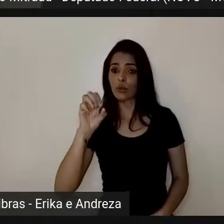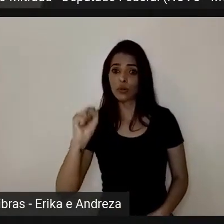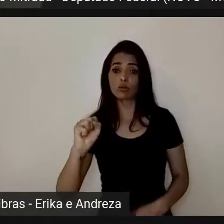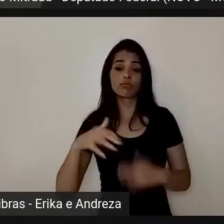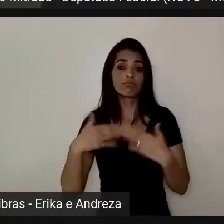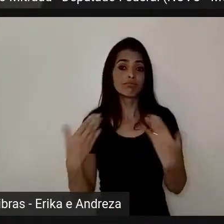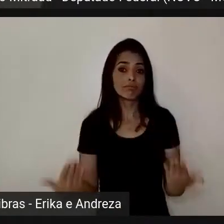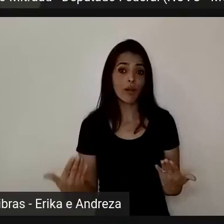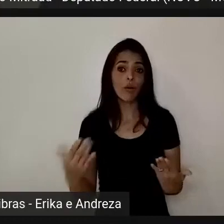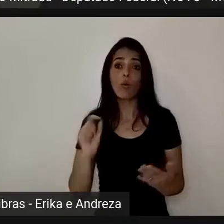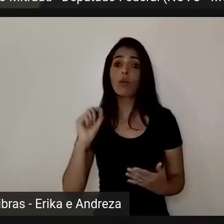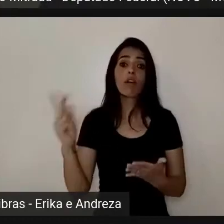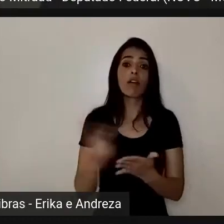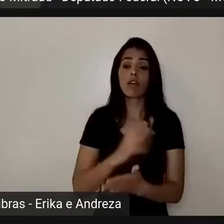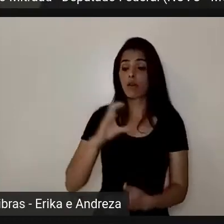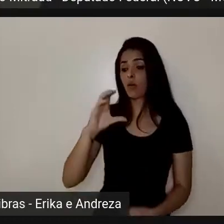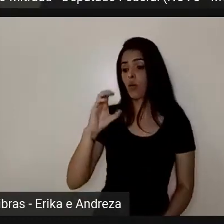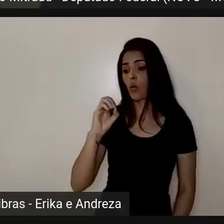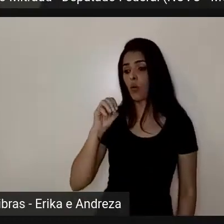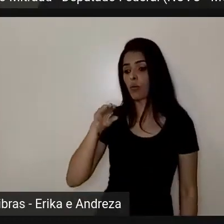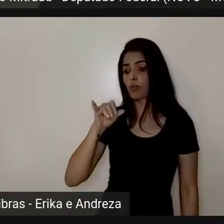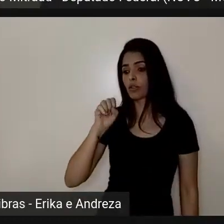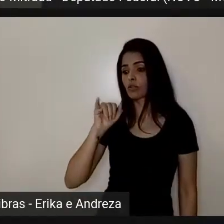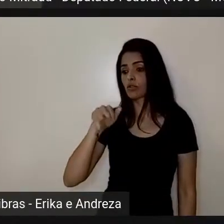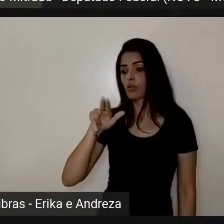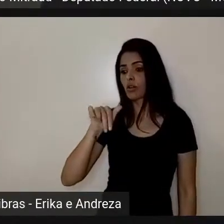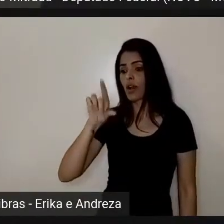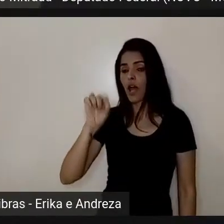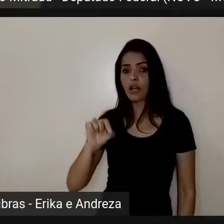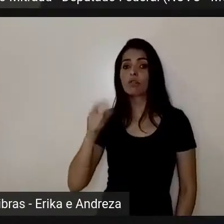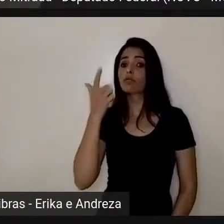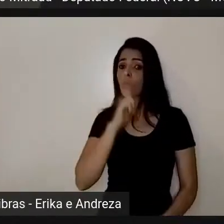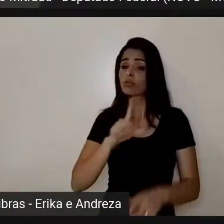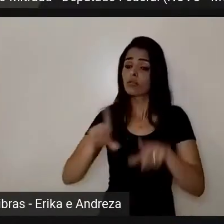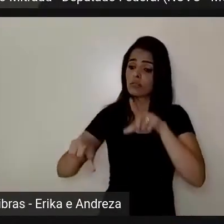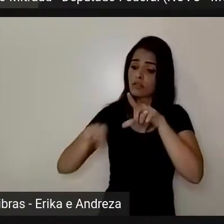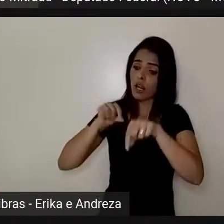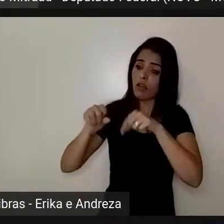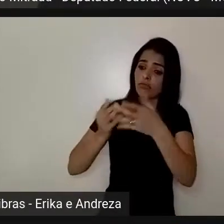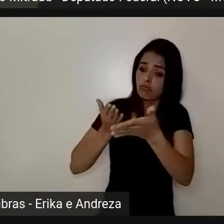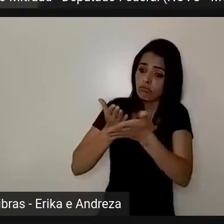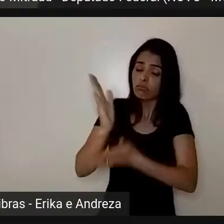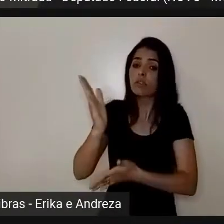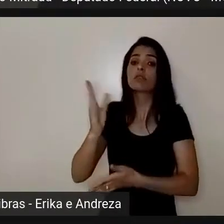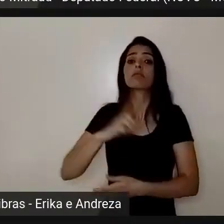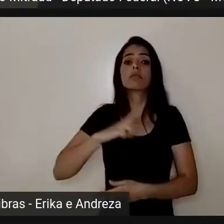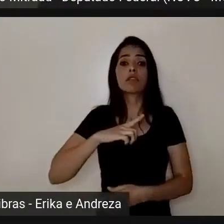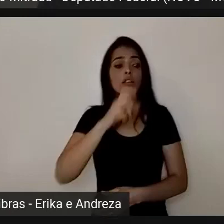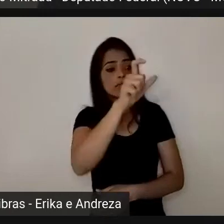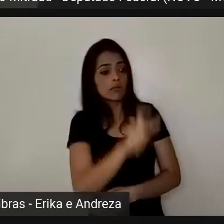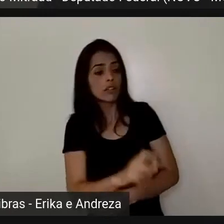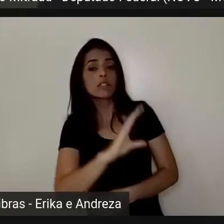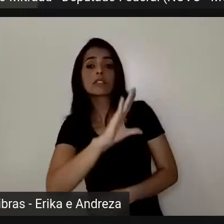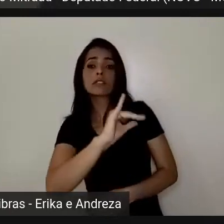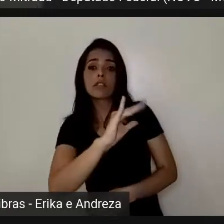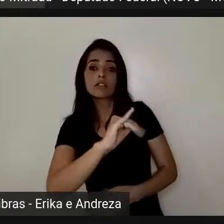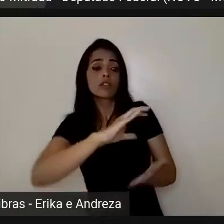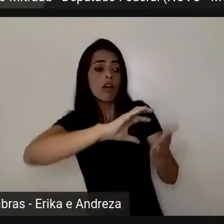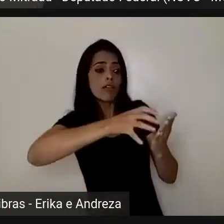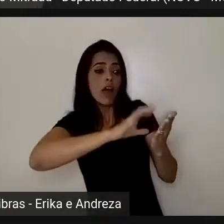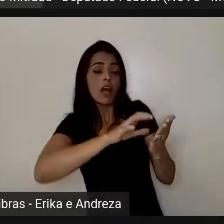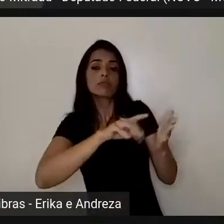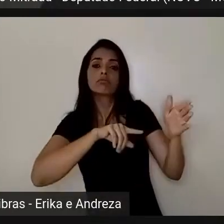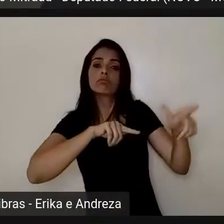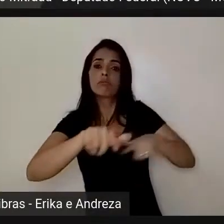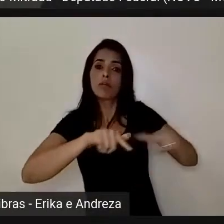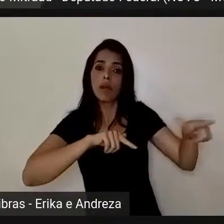peguei um cargo comissionado, fiz um processo seletivo e hoje tenho aqui, né, um cientista de dados trabalhando